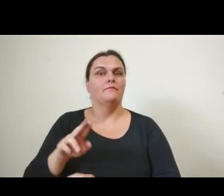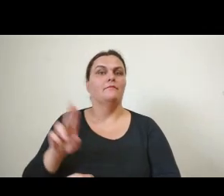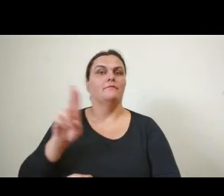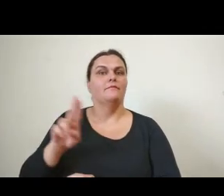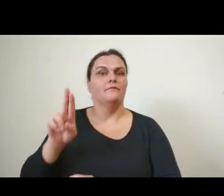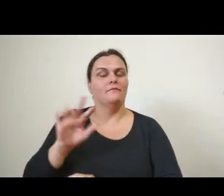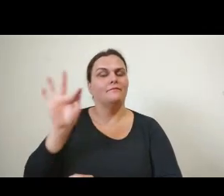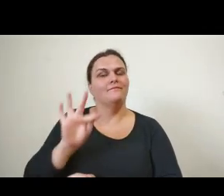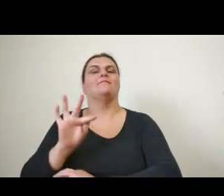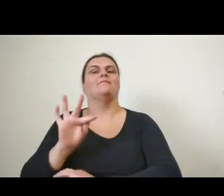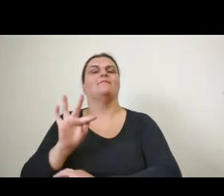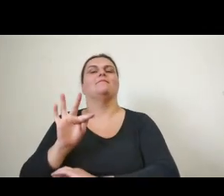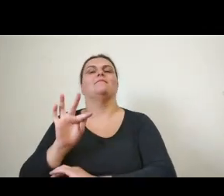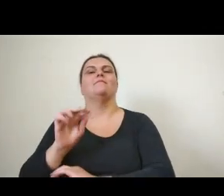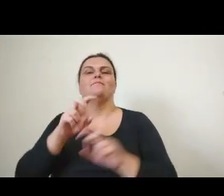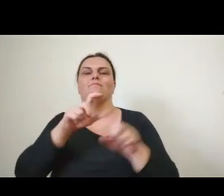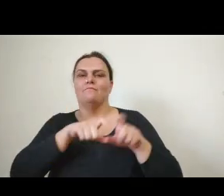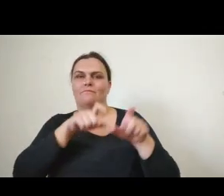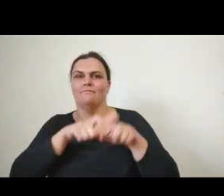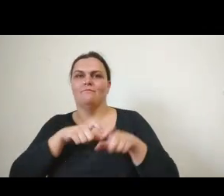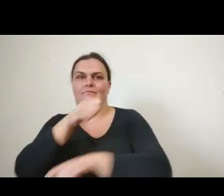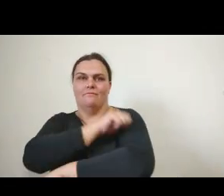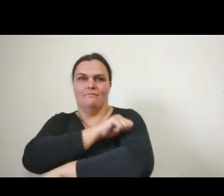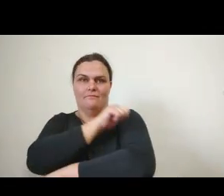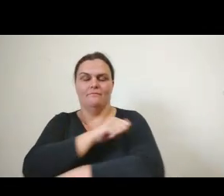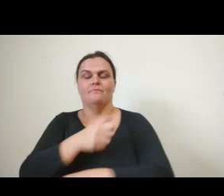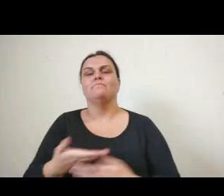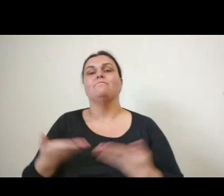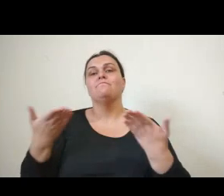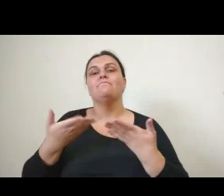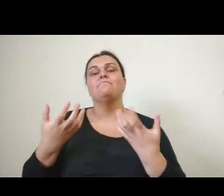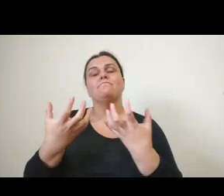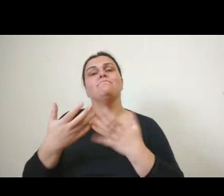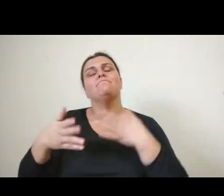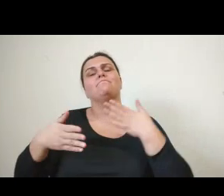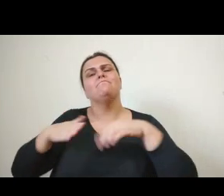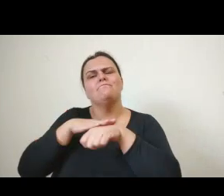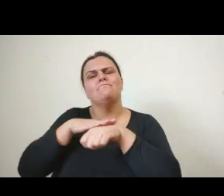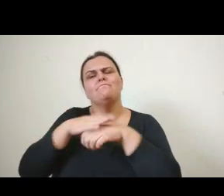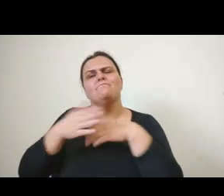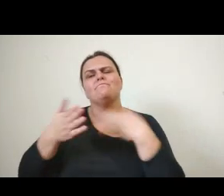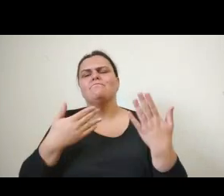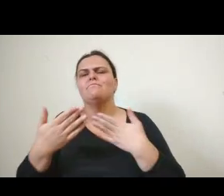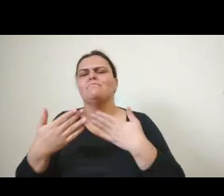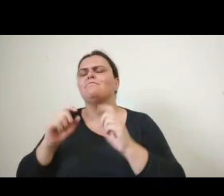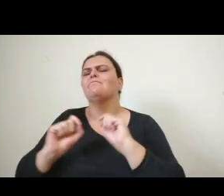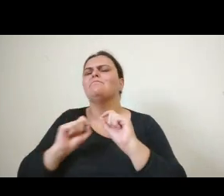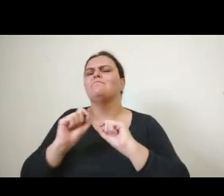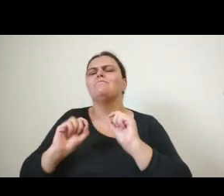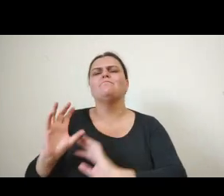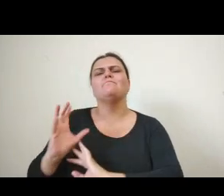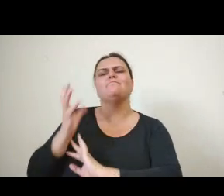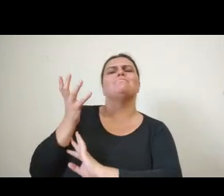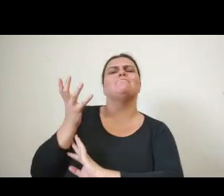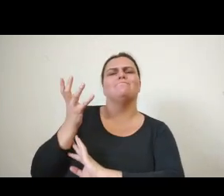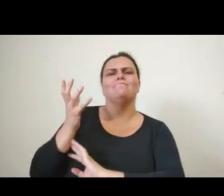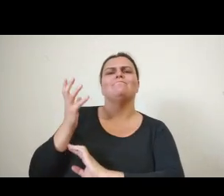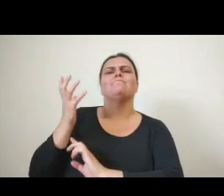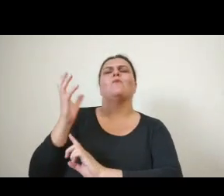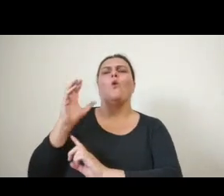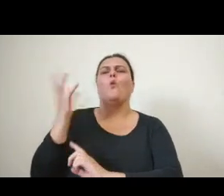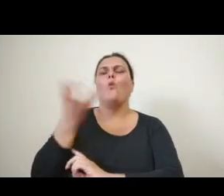Janeiro. Vou falar um pouco sobre impactos ambientais das mudanças climáticas. Faço